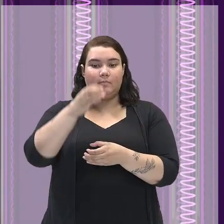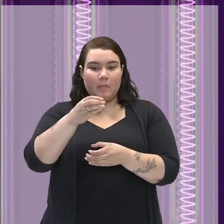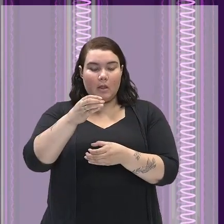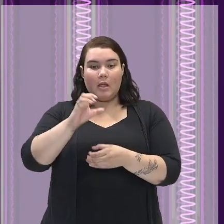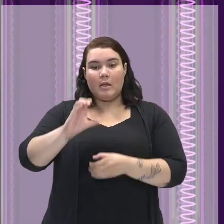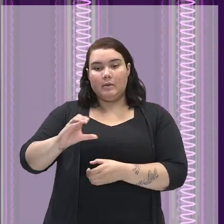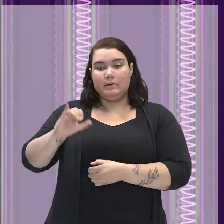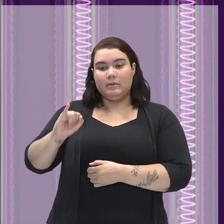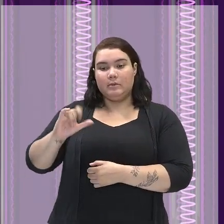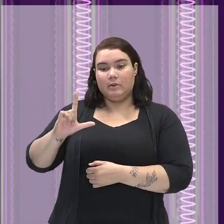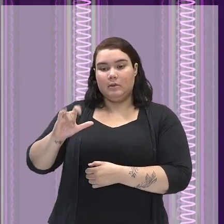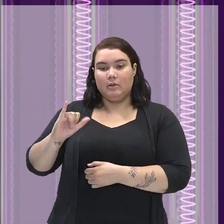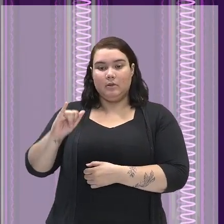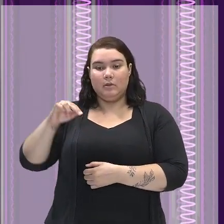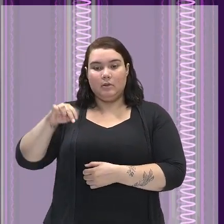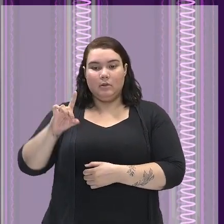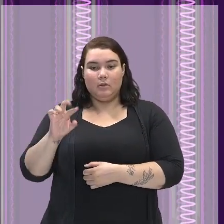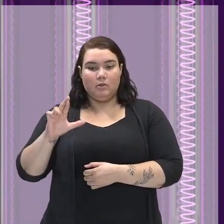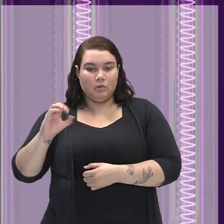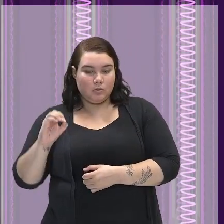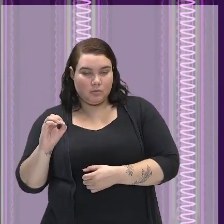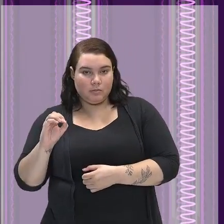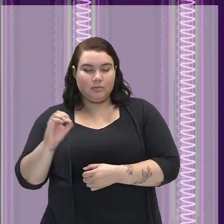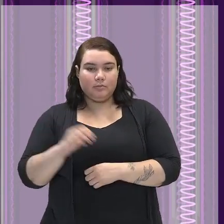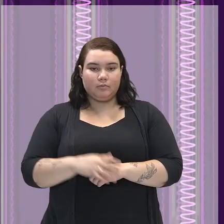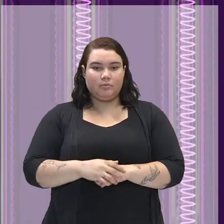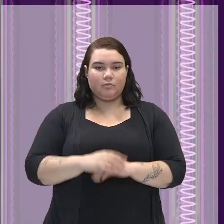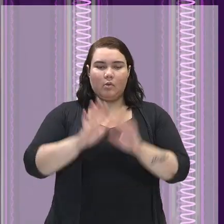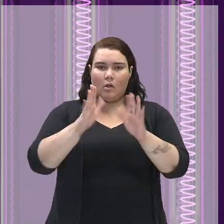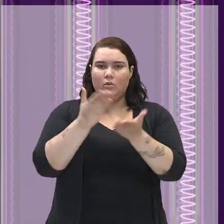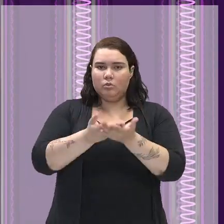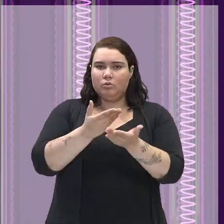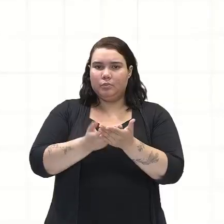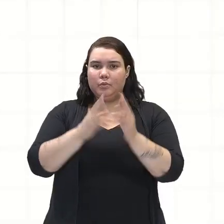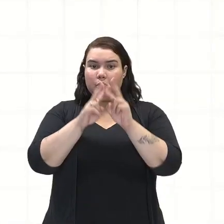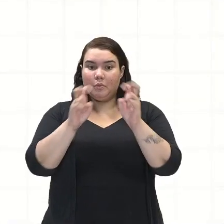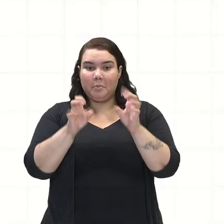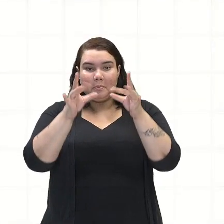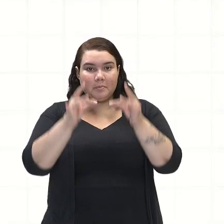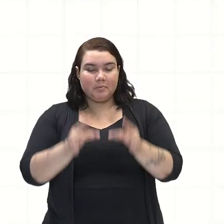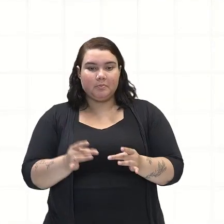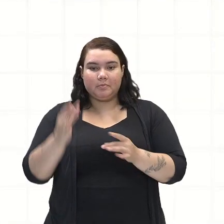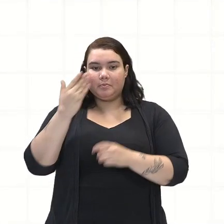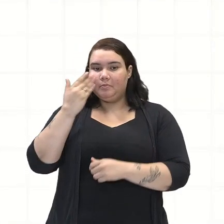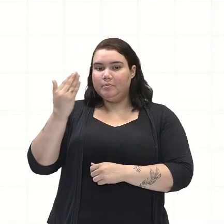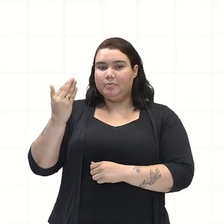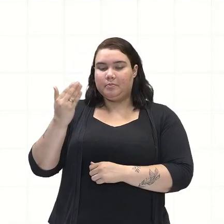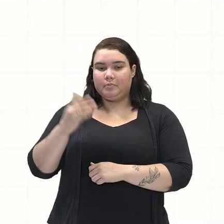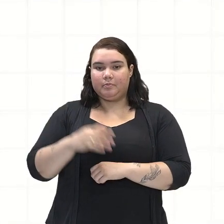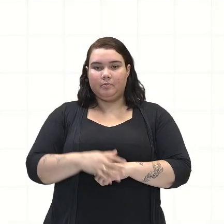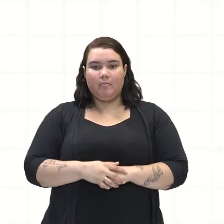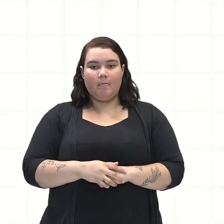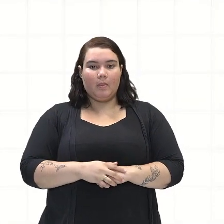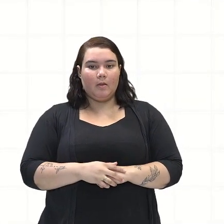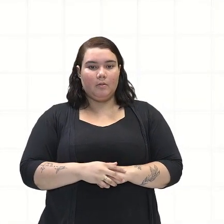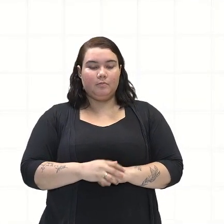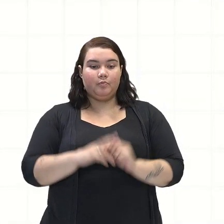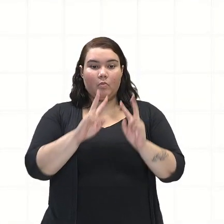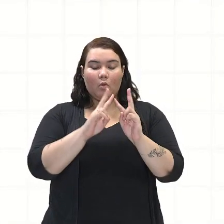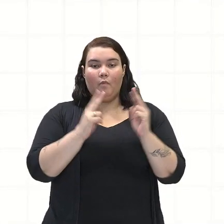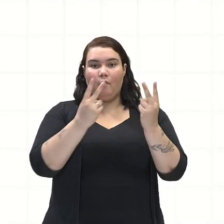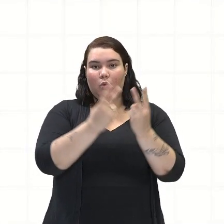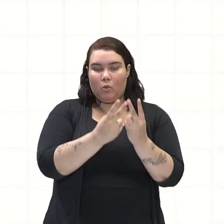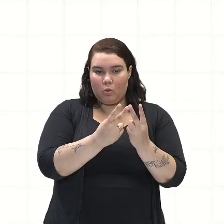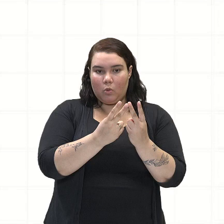cilindro. Então vamos ver o que nós temos a respeito do volume de um cilindro. Me segue. Então olha lá. O volume